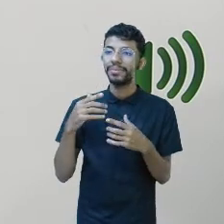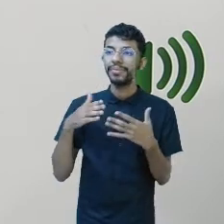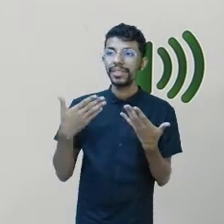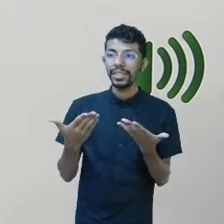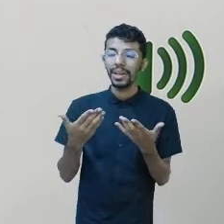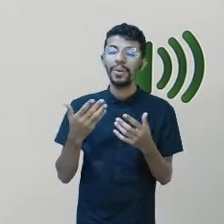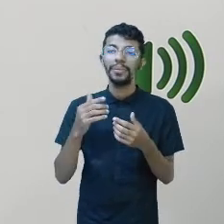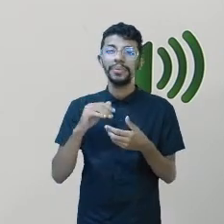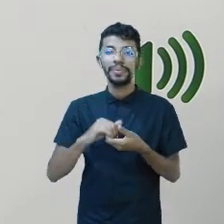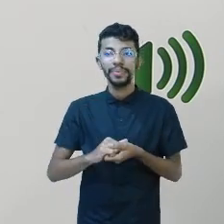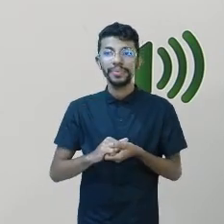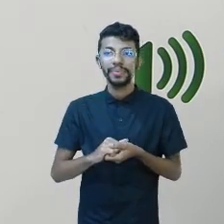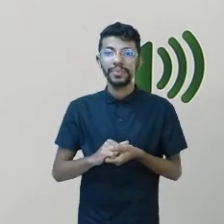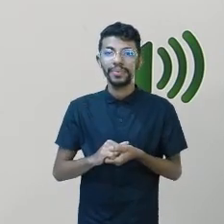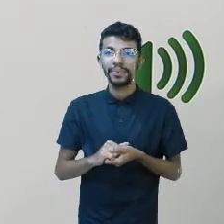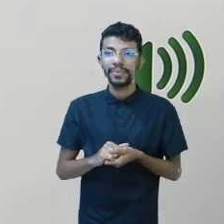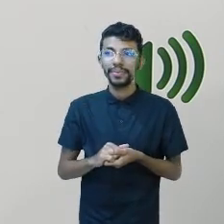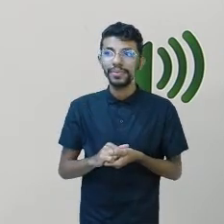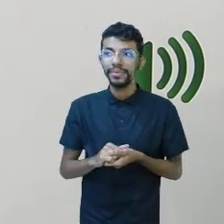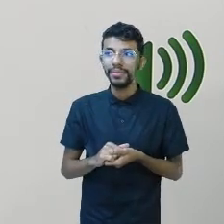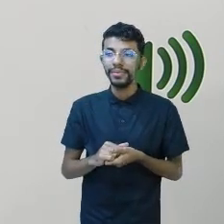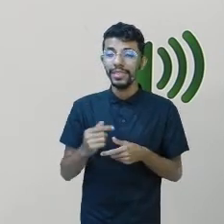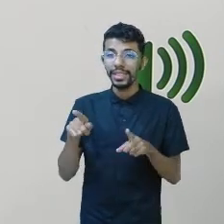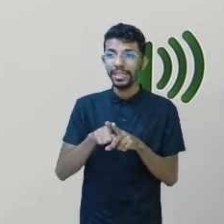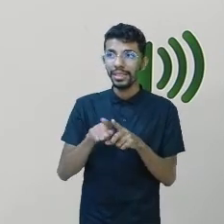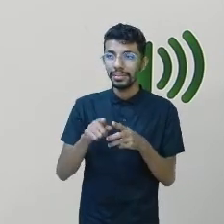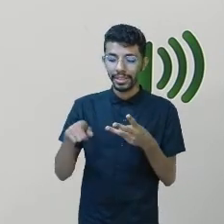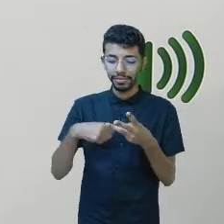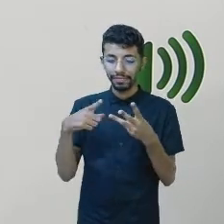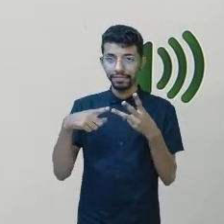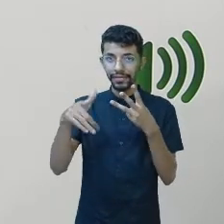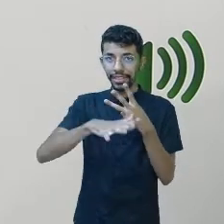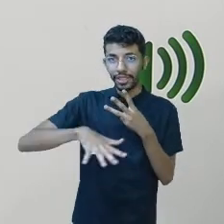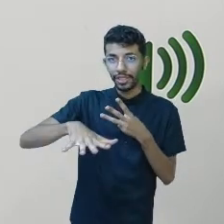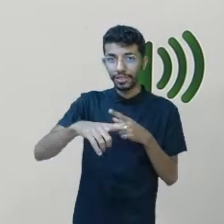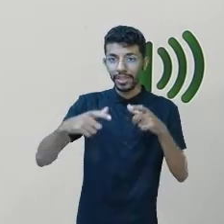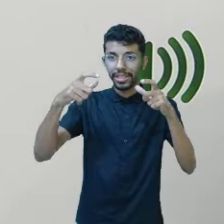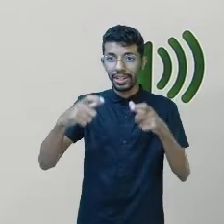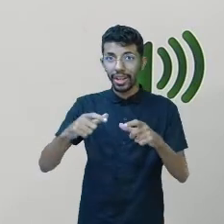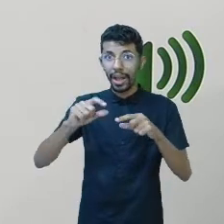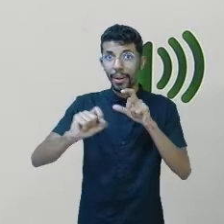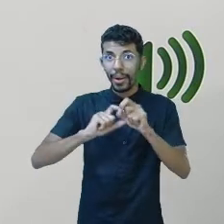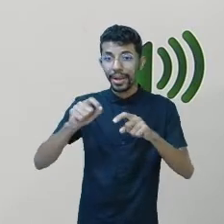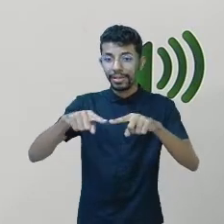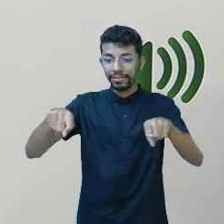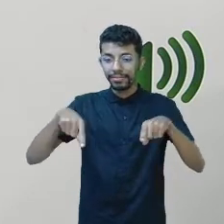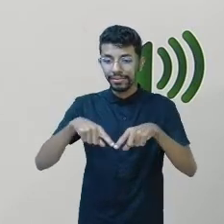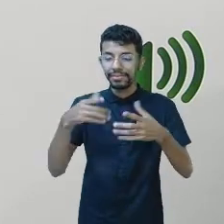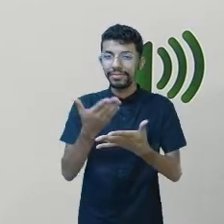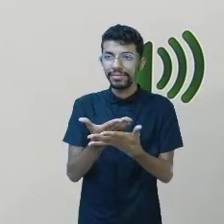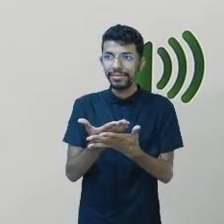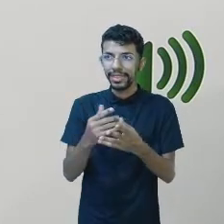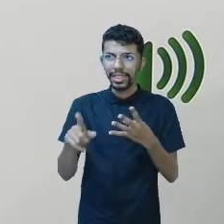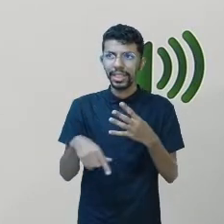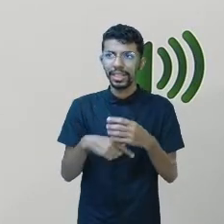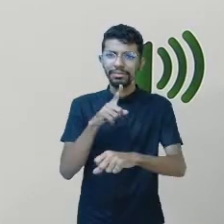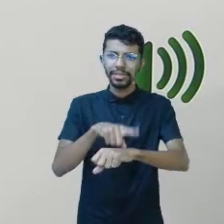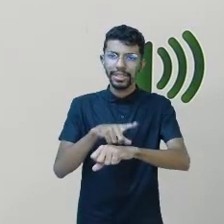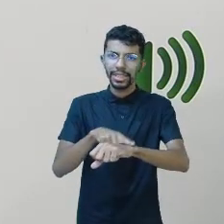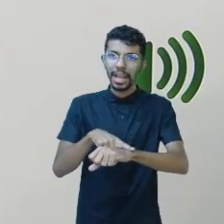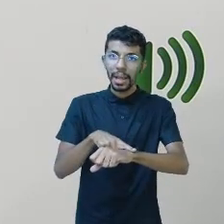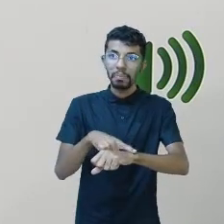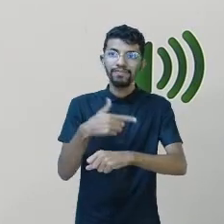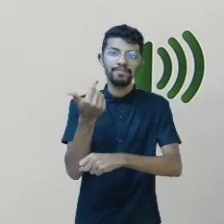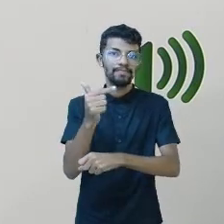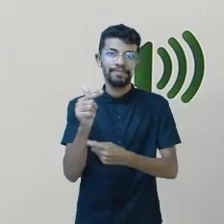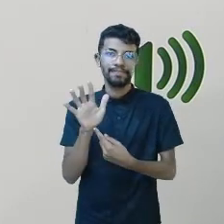ali o enredo. O espaço, aonde é? Sala de aula, escola. O tempo, aí já